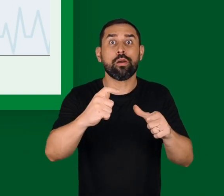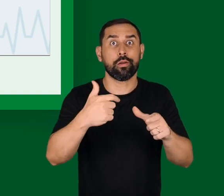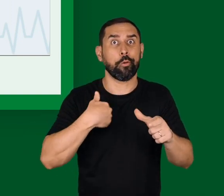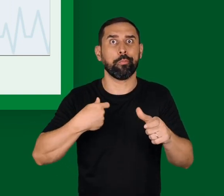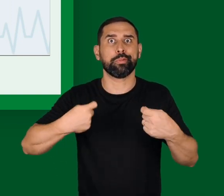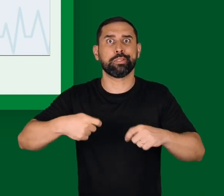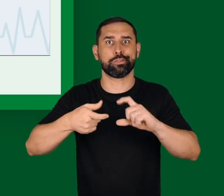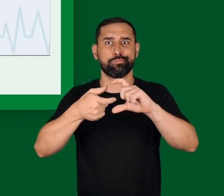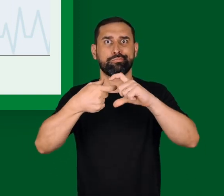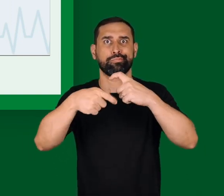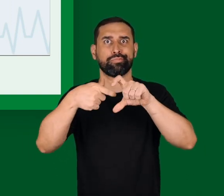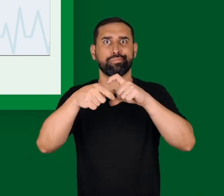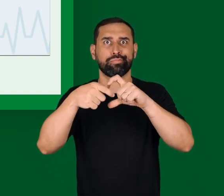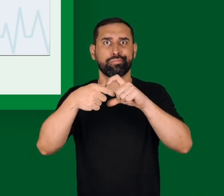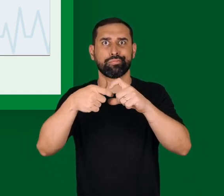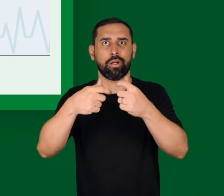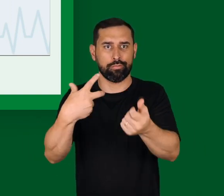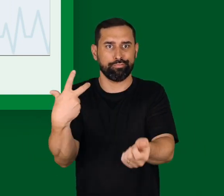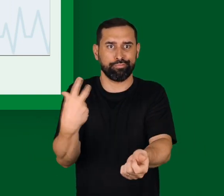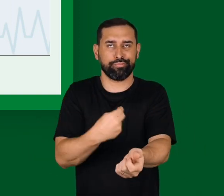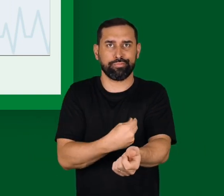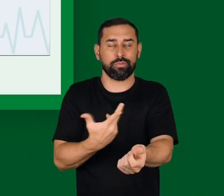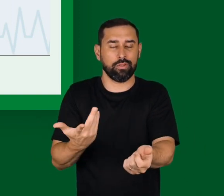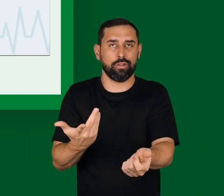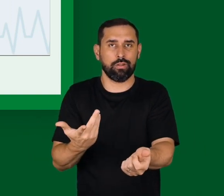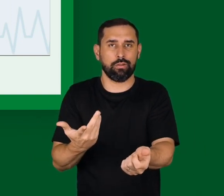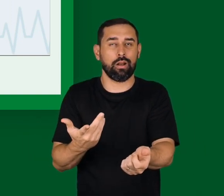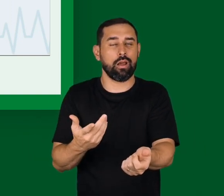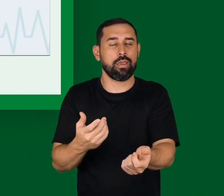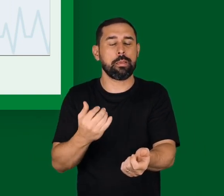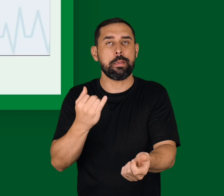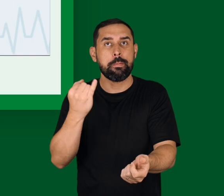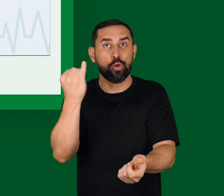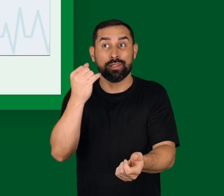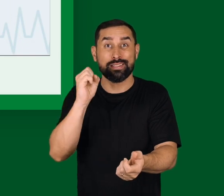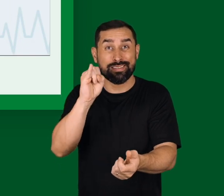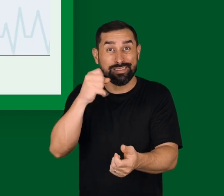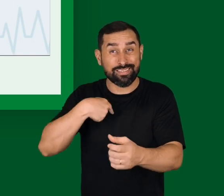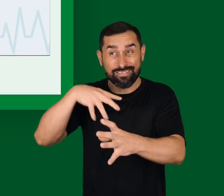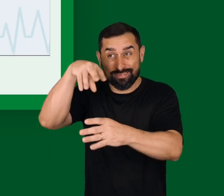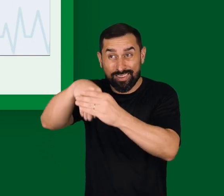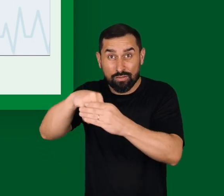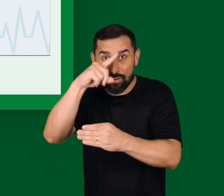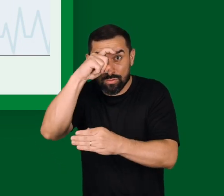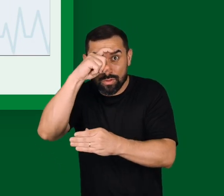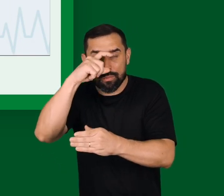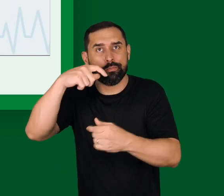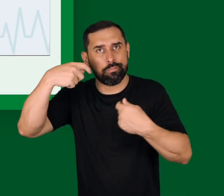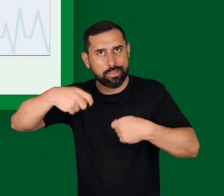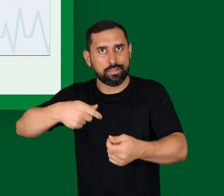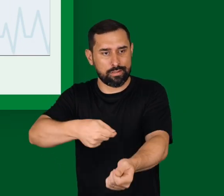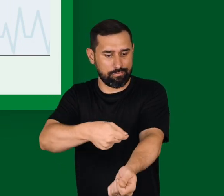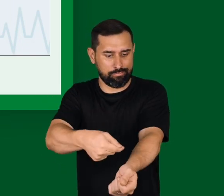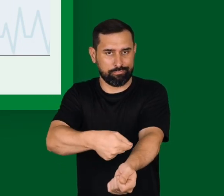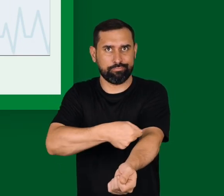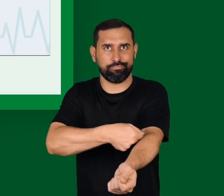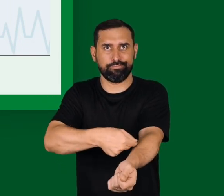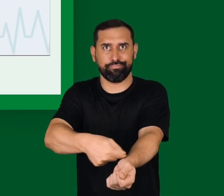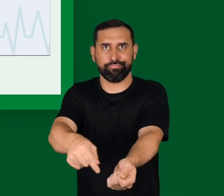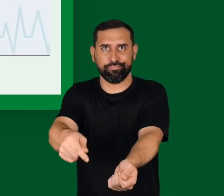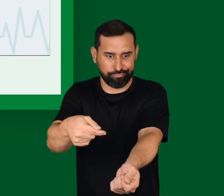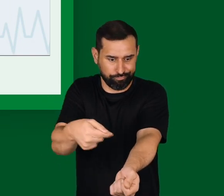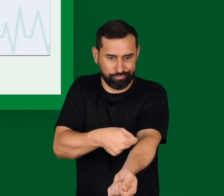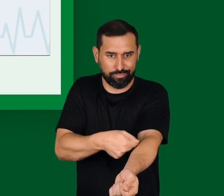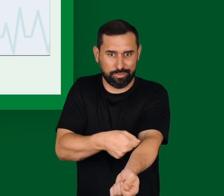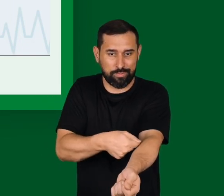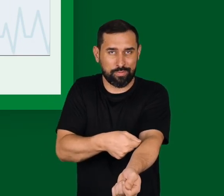as medicações, né? Então, se a gente está dentro de uma unidade, é importante a gente ter segurança de um acesso, né? Aqui eu